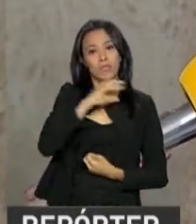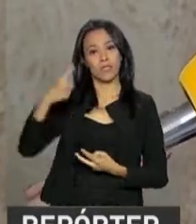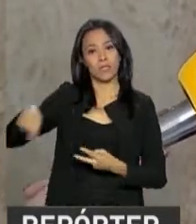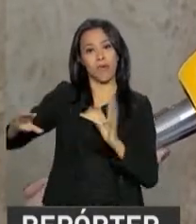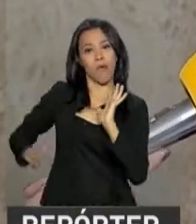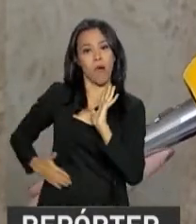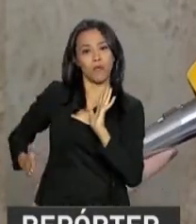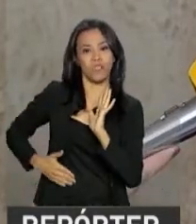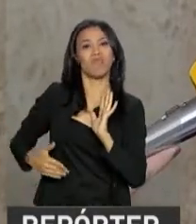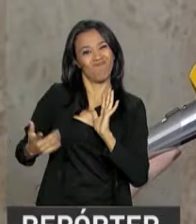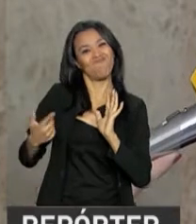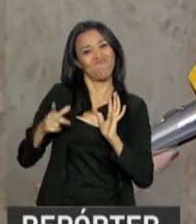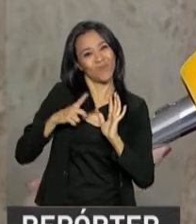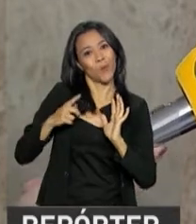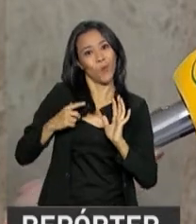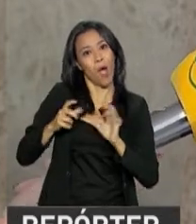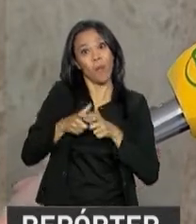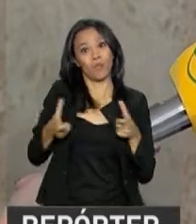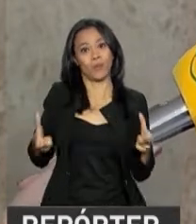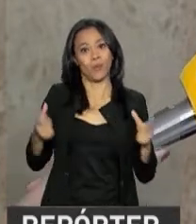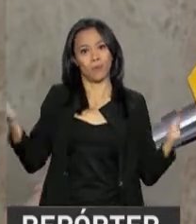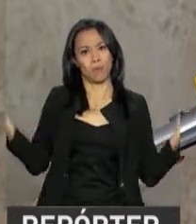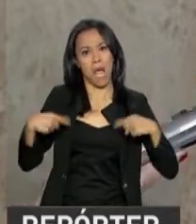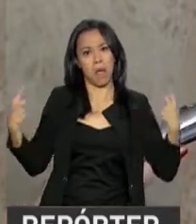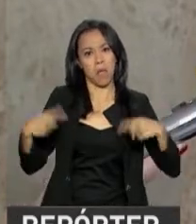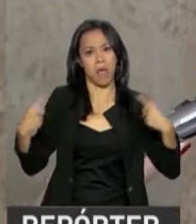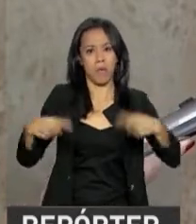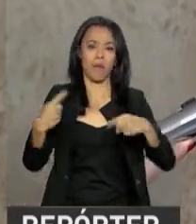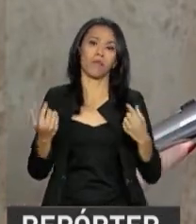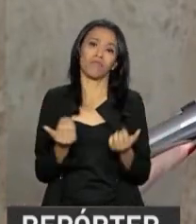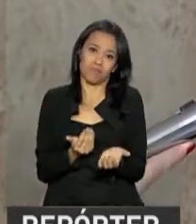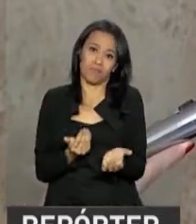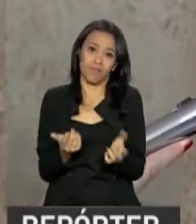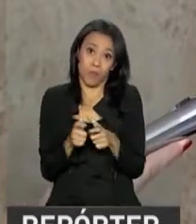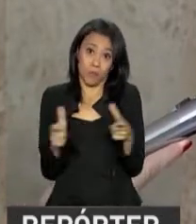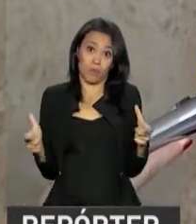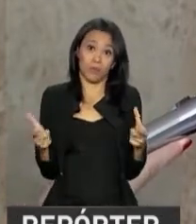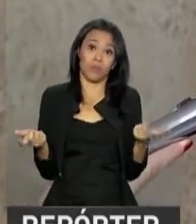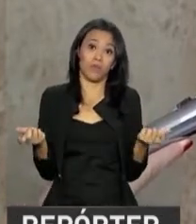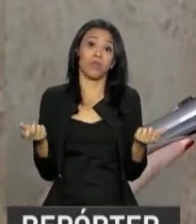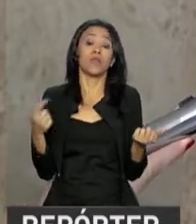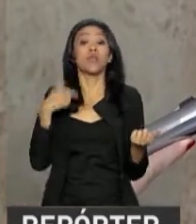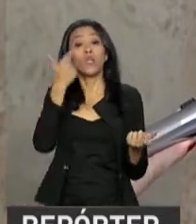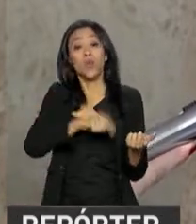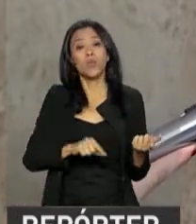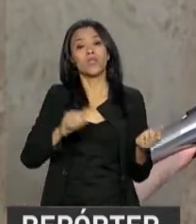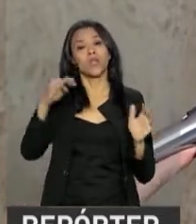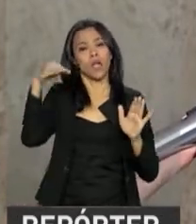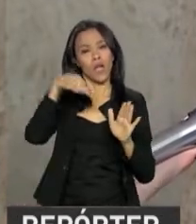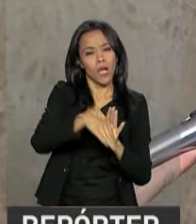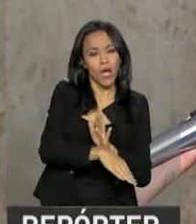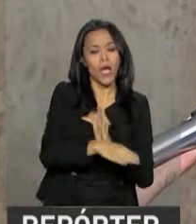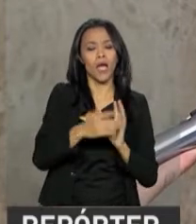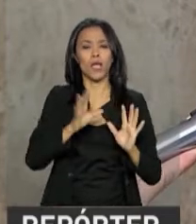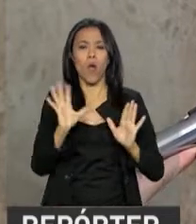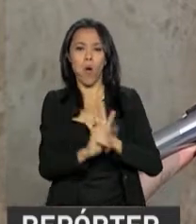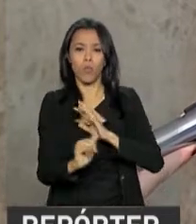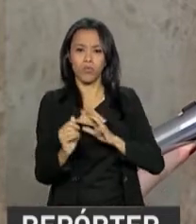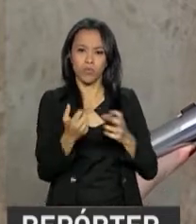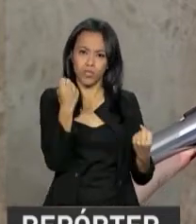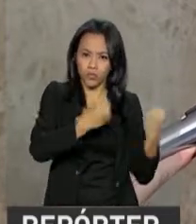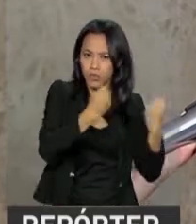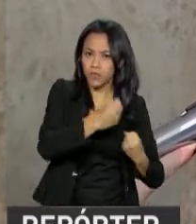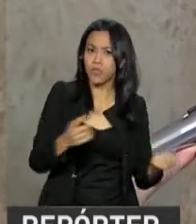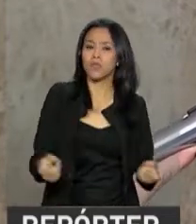aumentou da jato o restante os indicadores todos que eu tive acesso eles cai cai sobre carga é kai